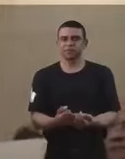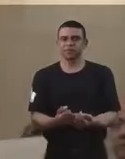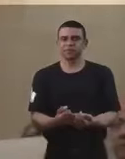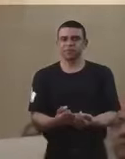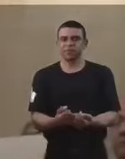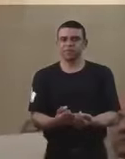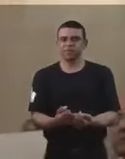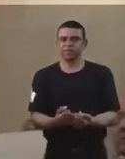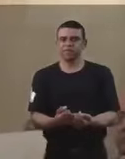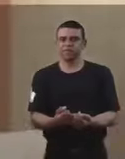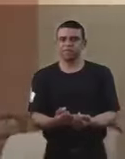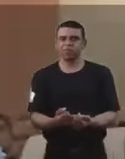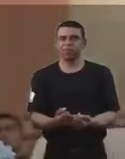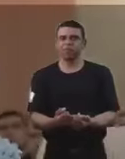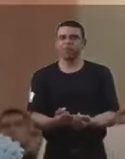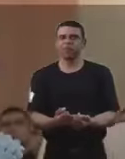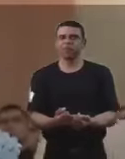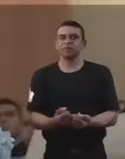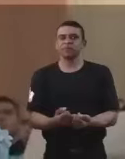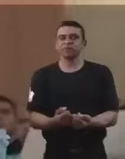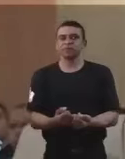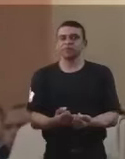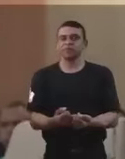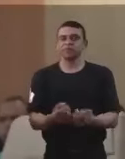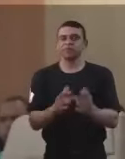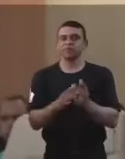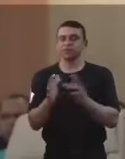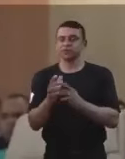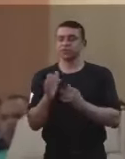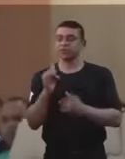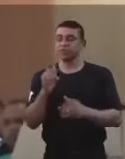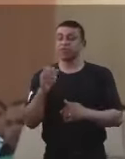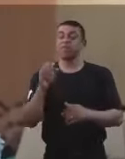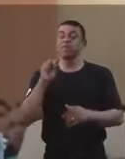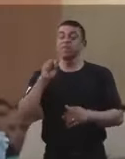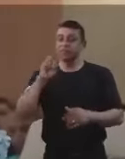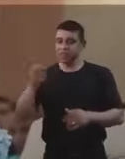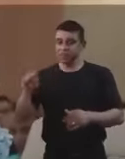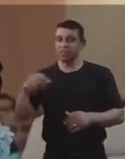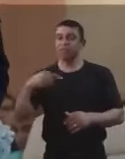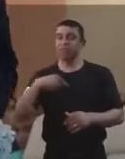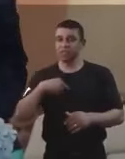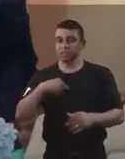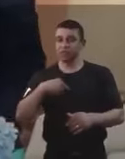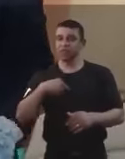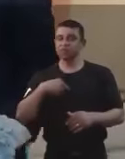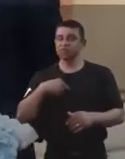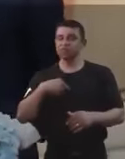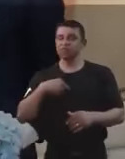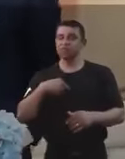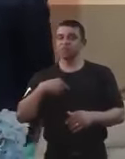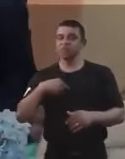Se não vos perdoardes uns aos outros, o vosso Pai não vos perdoará.